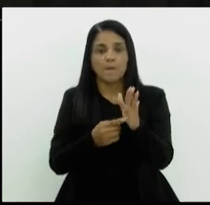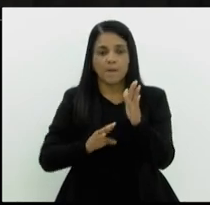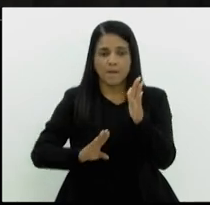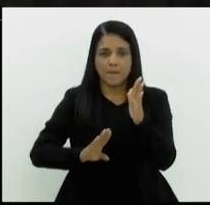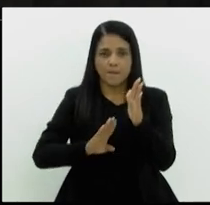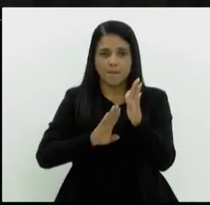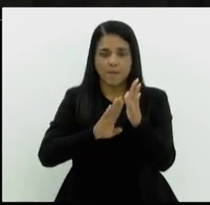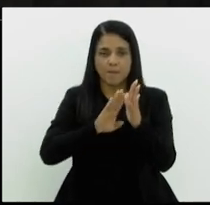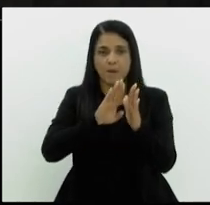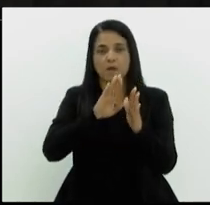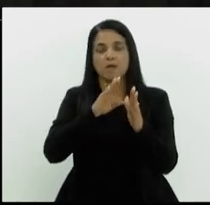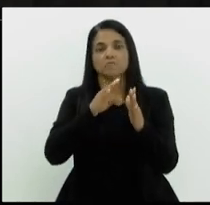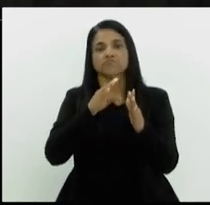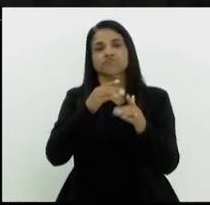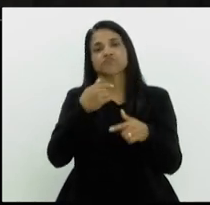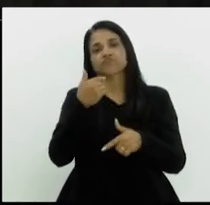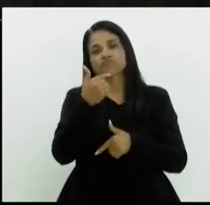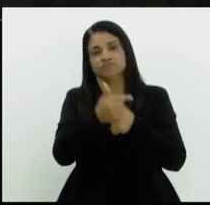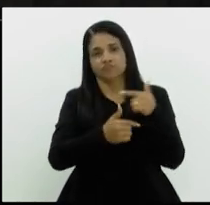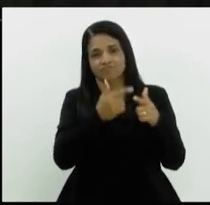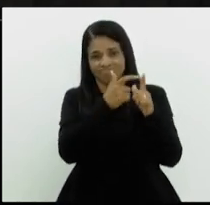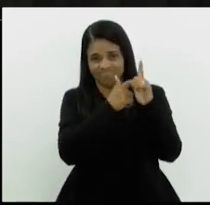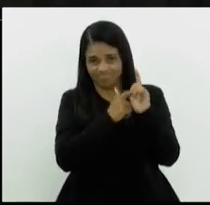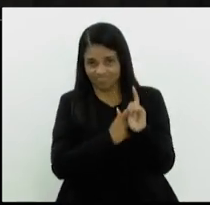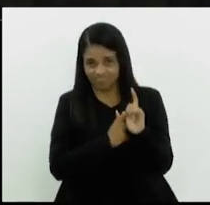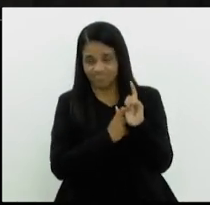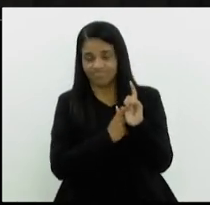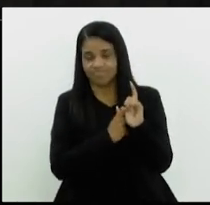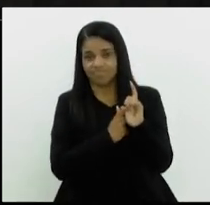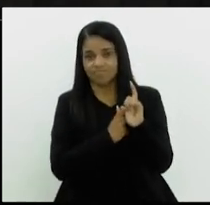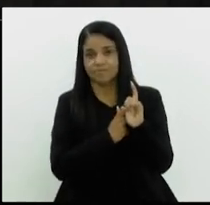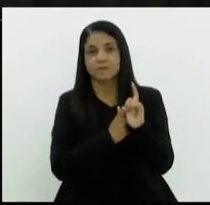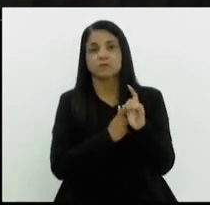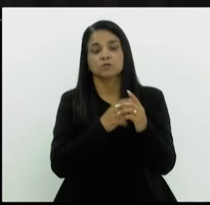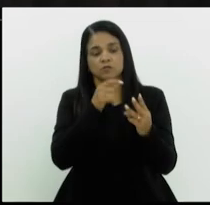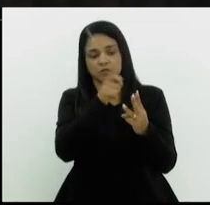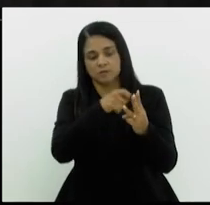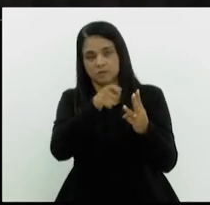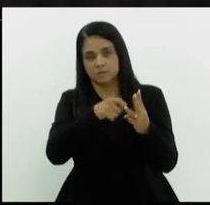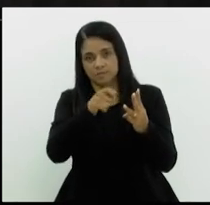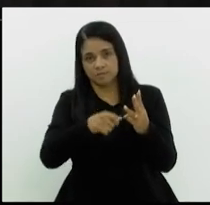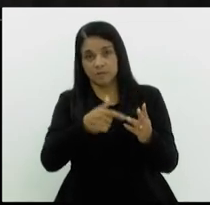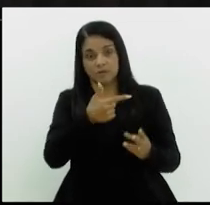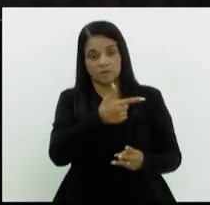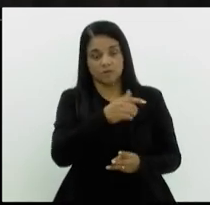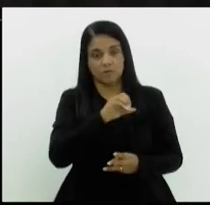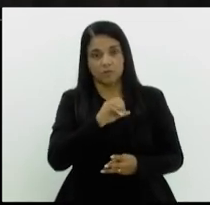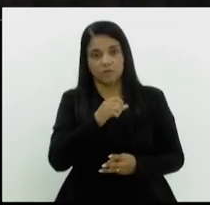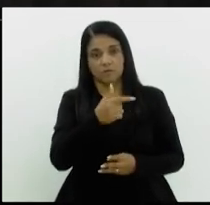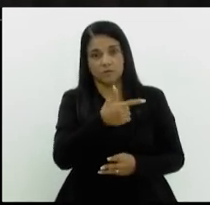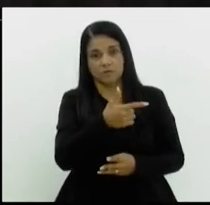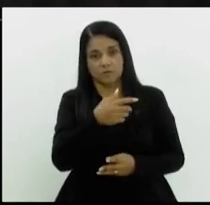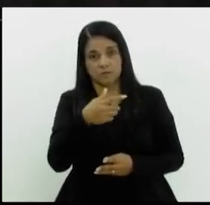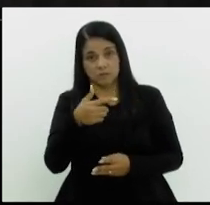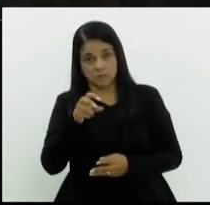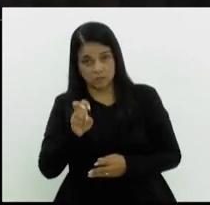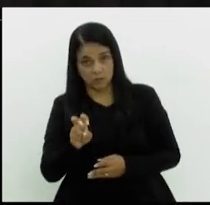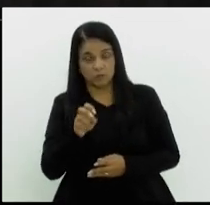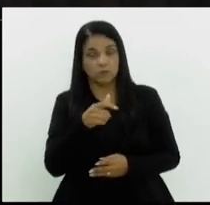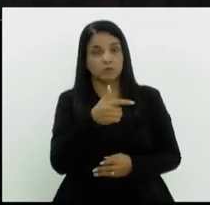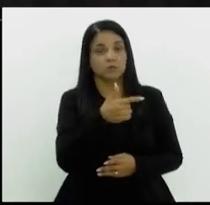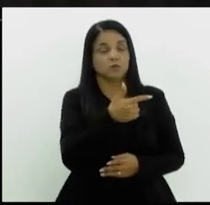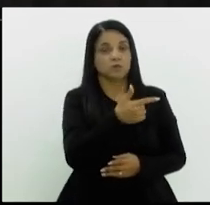dos serviços da dívida previstos para o triênio 25-27, que